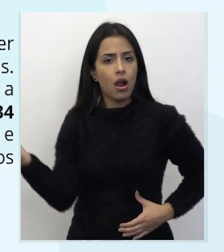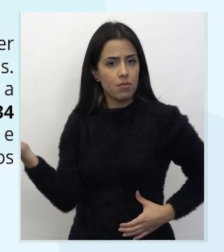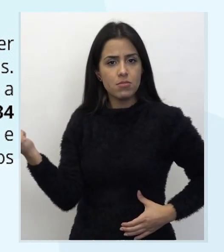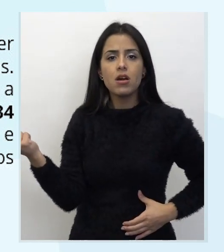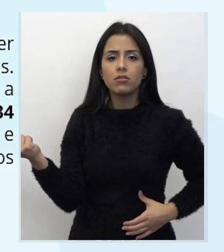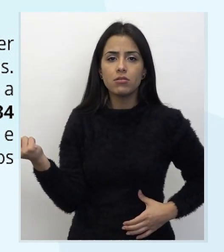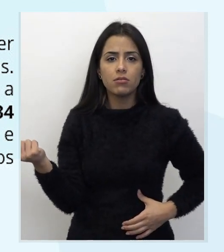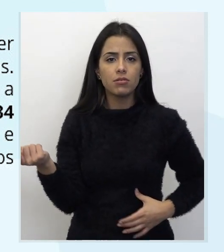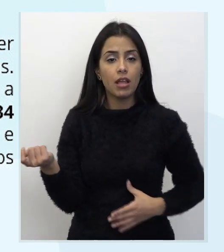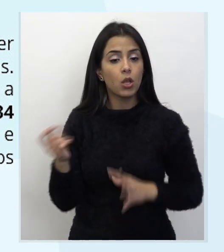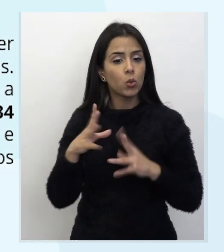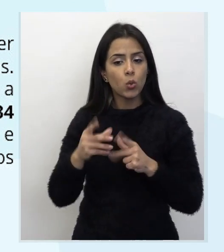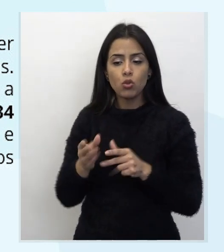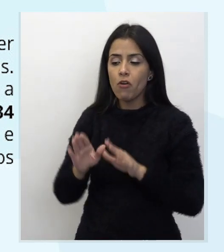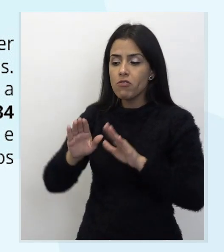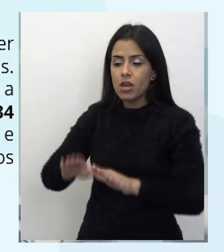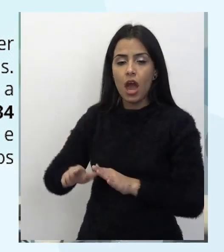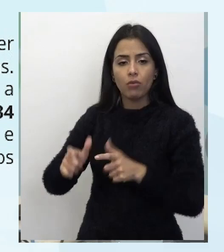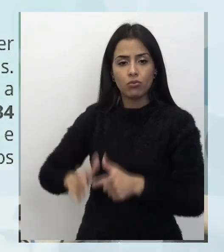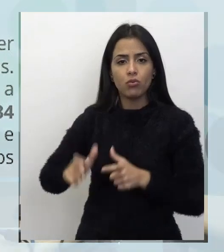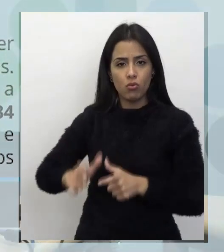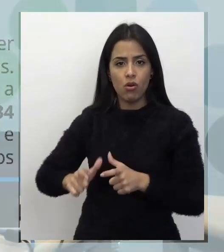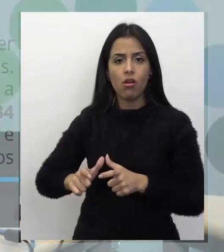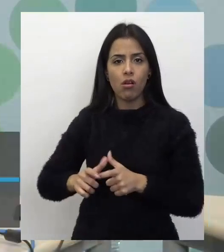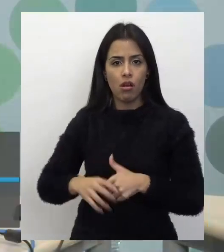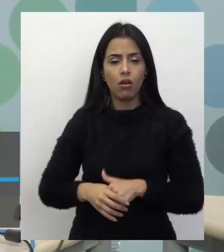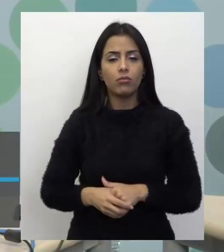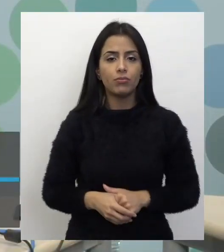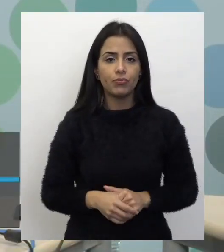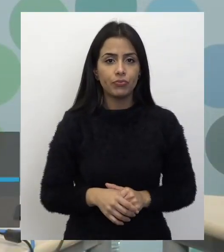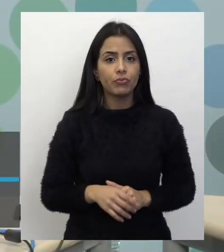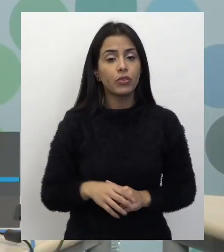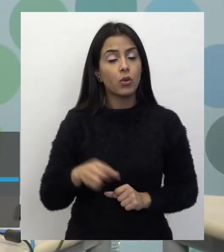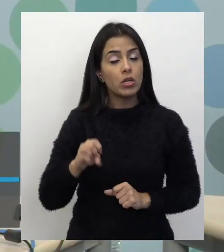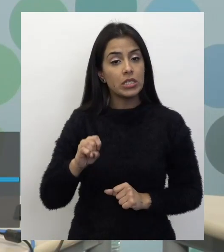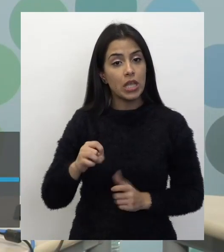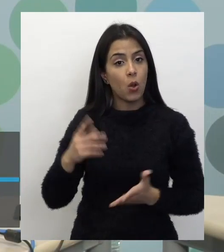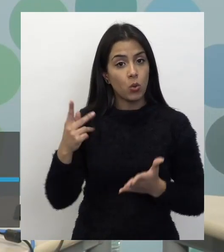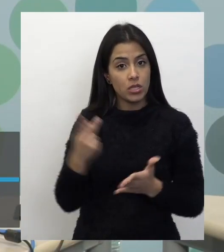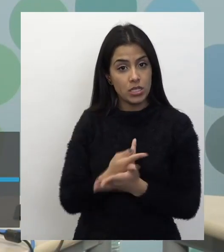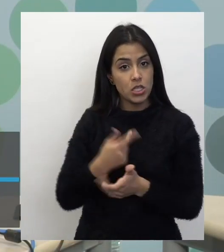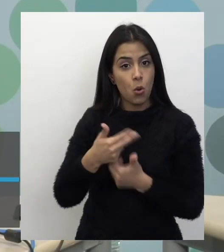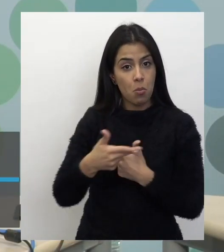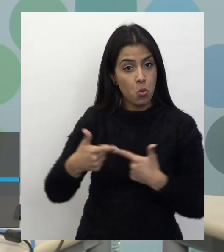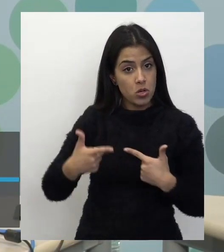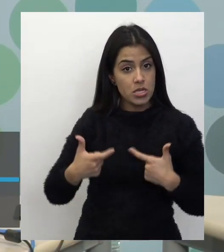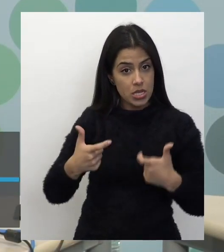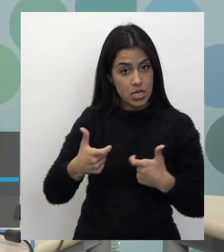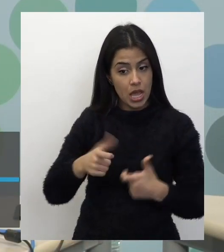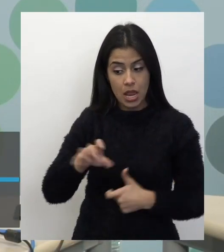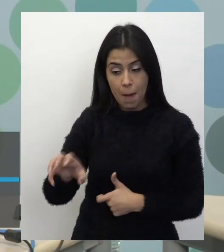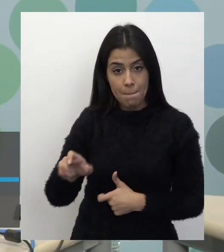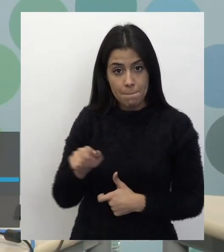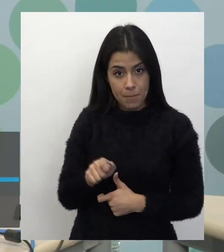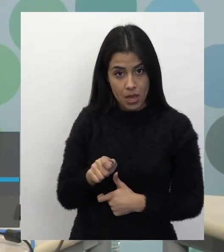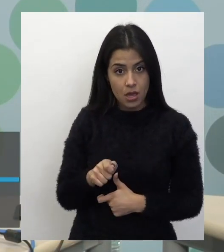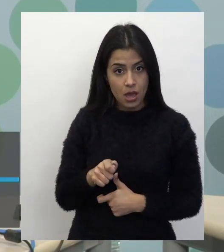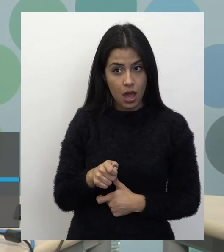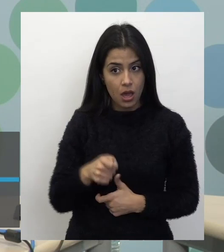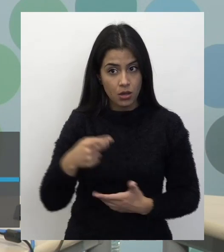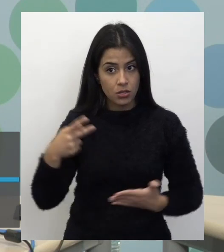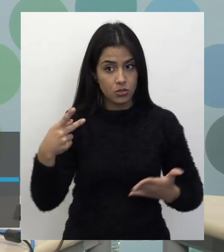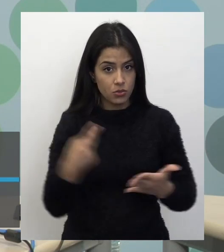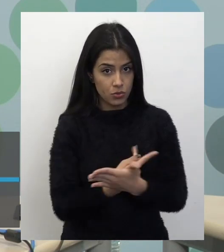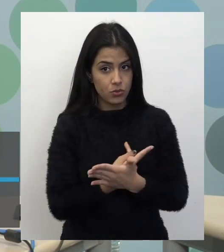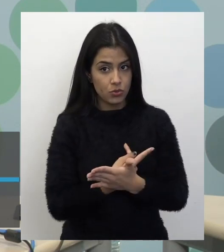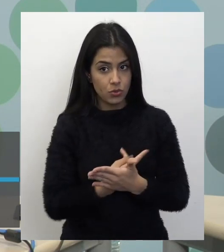Caso acontecesse a guerra, eles resgatariam esses recursos e aí eles poderiam fazer essa guerra aí. Mas,